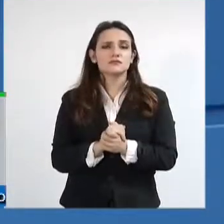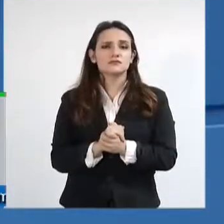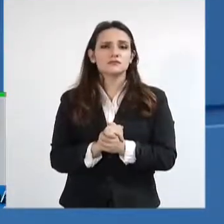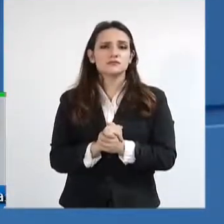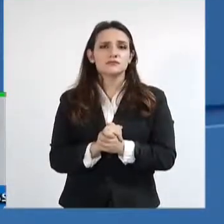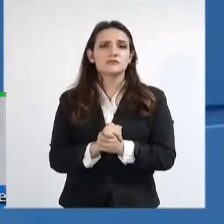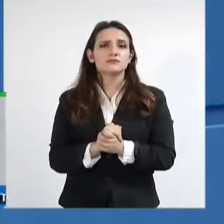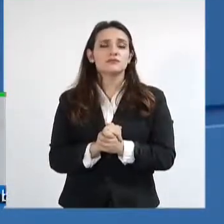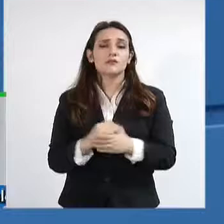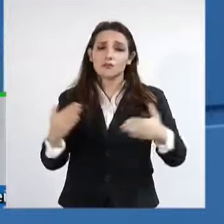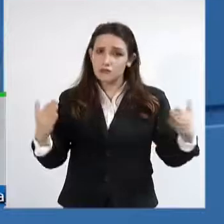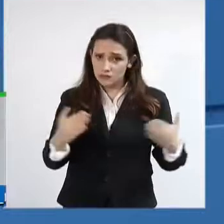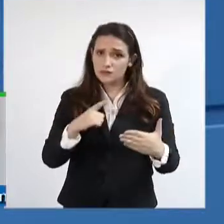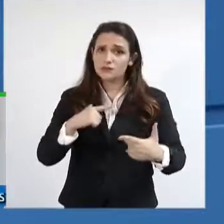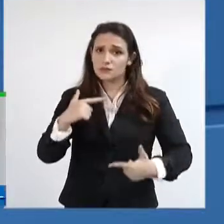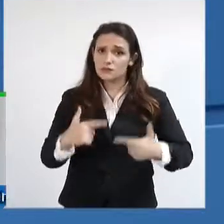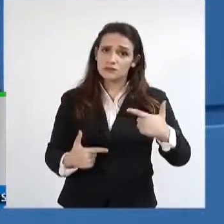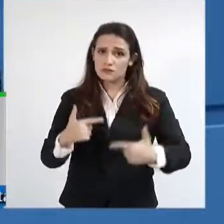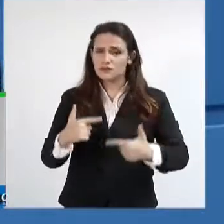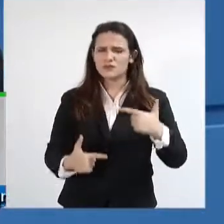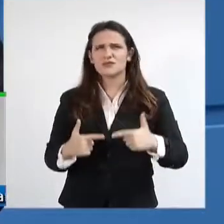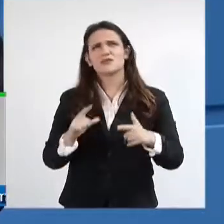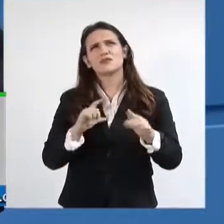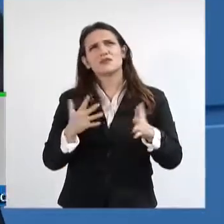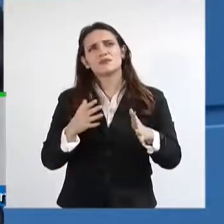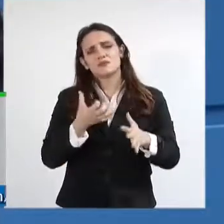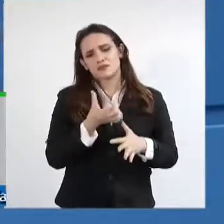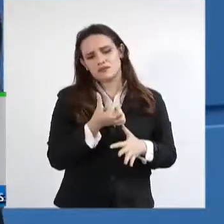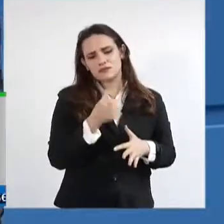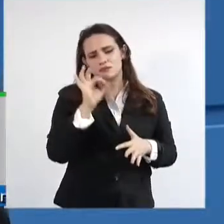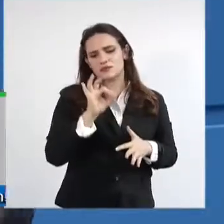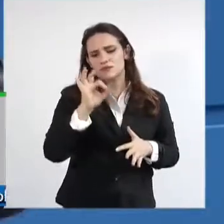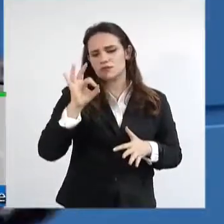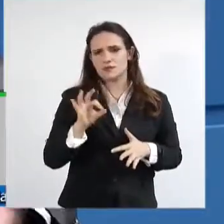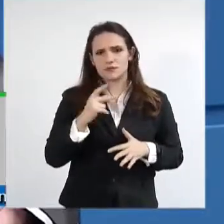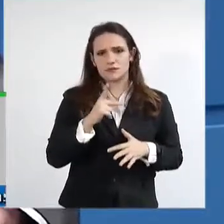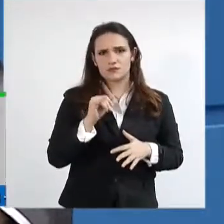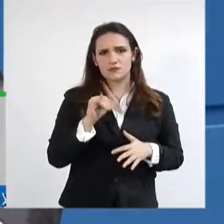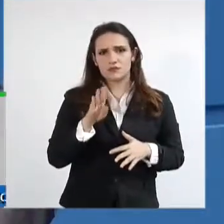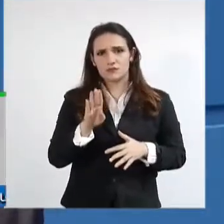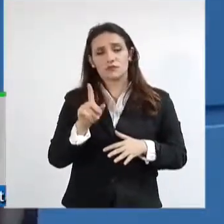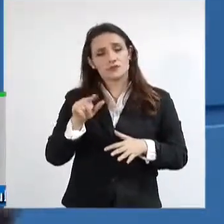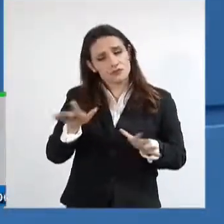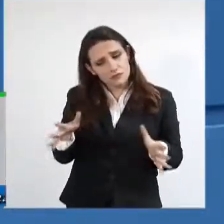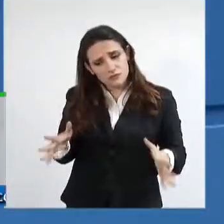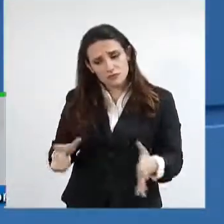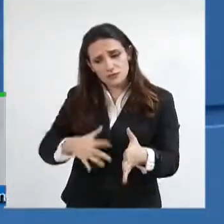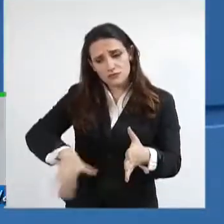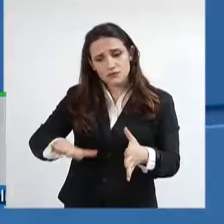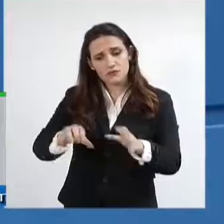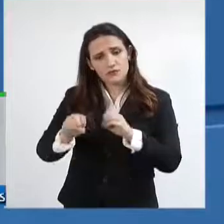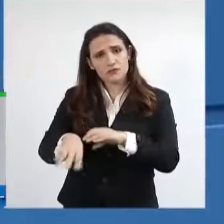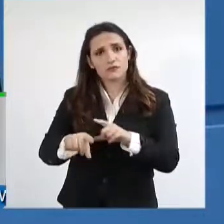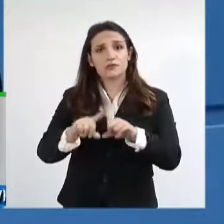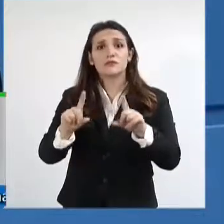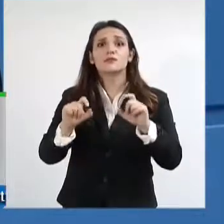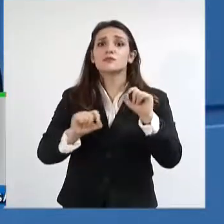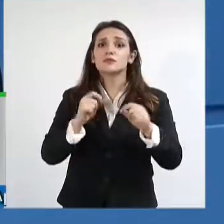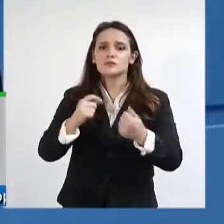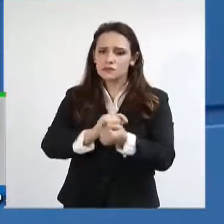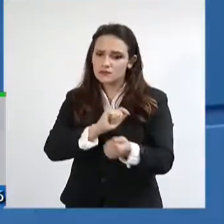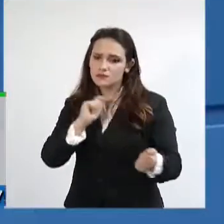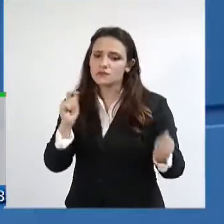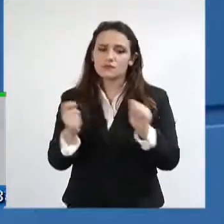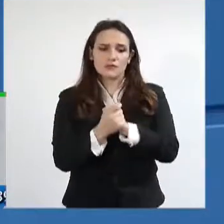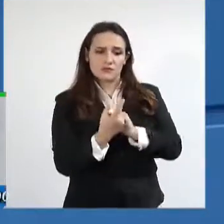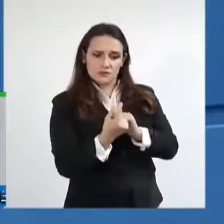de financiamento, praticamente 6% do PIB nacional é investido na educação. Nós precisamos fazer com que esse